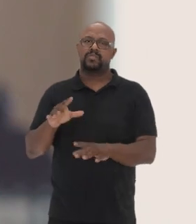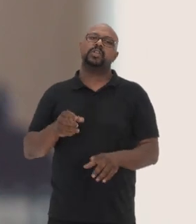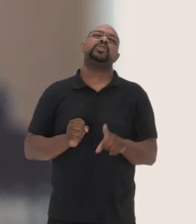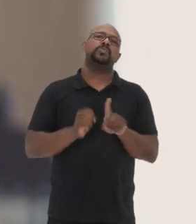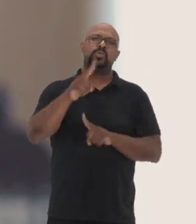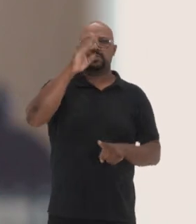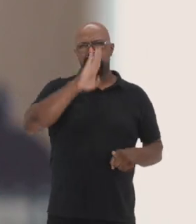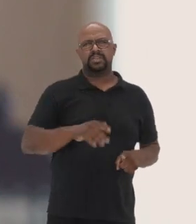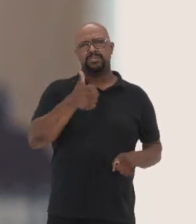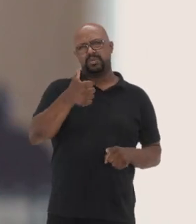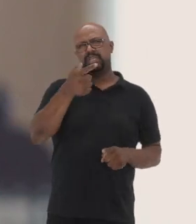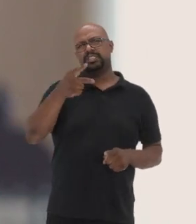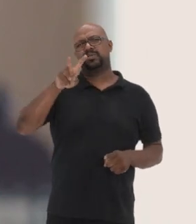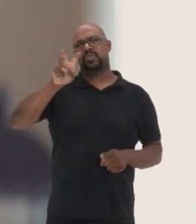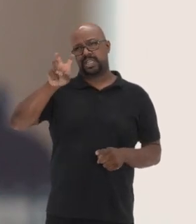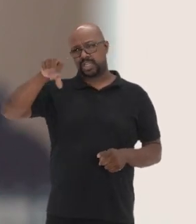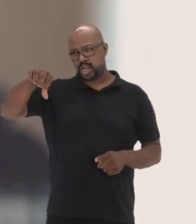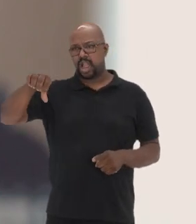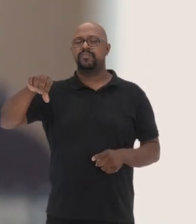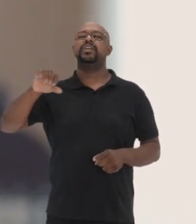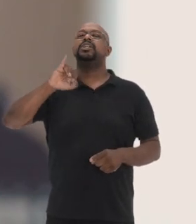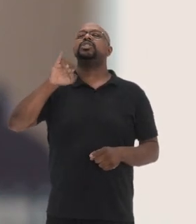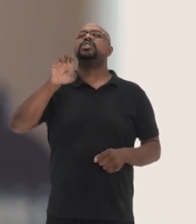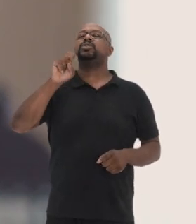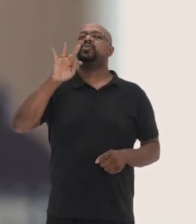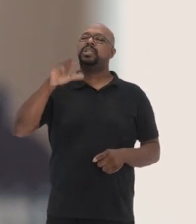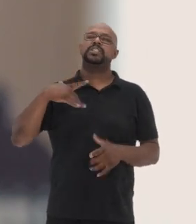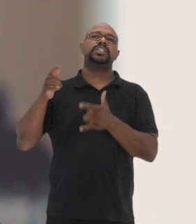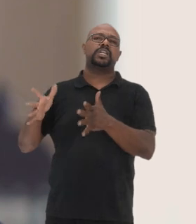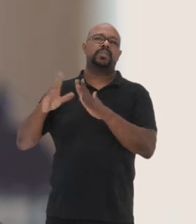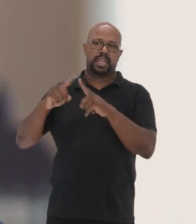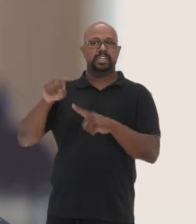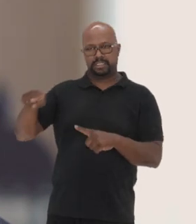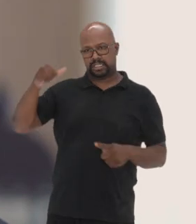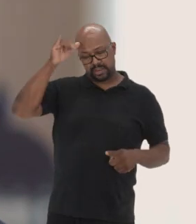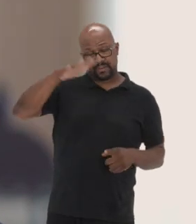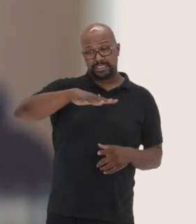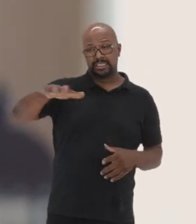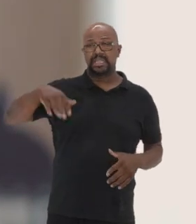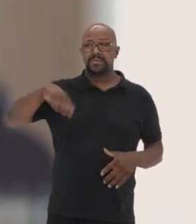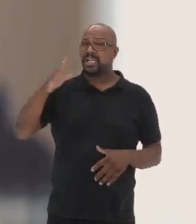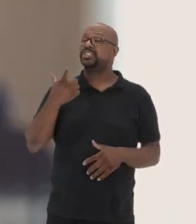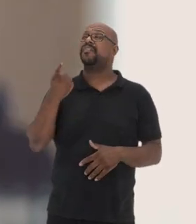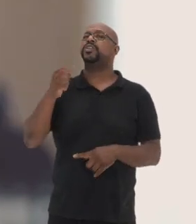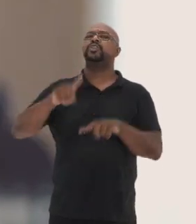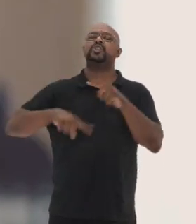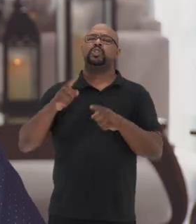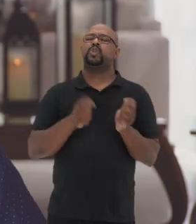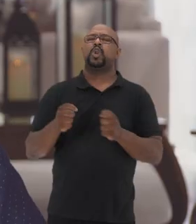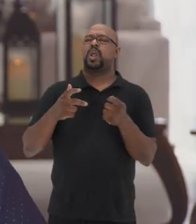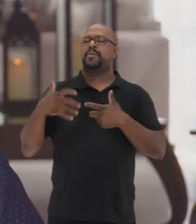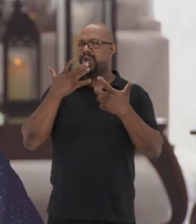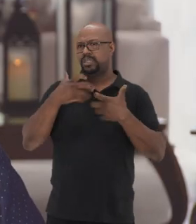do Brasil em 1759 os Jesuítas deixaram na igreja dessa fazenda mais de 20 instrumentos musicais